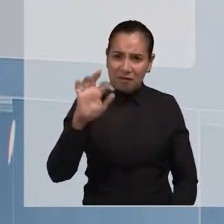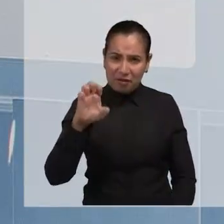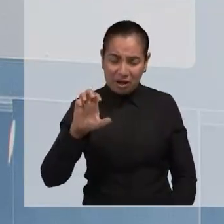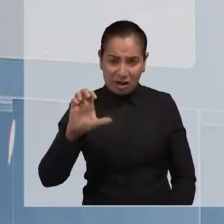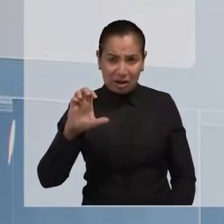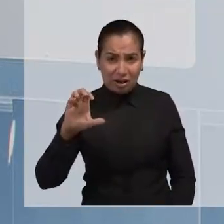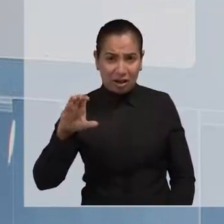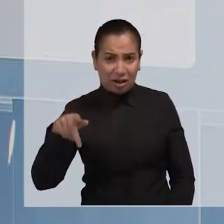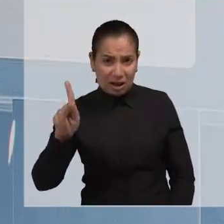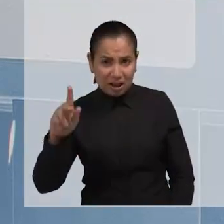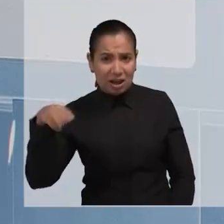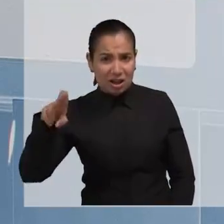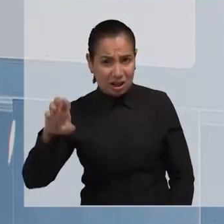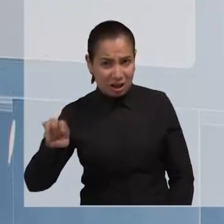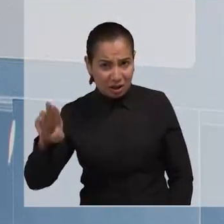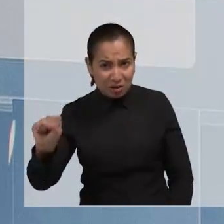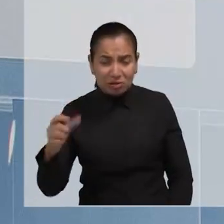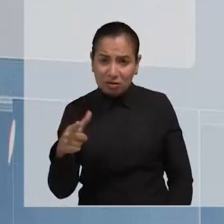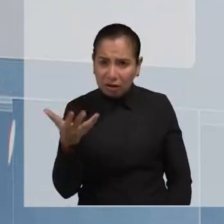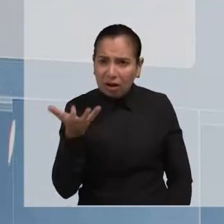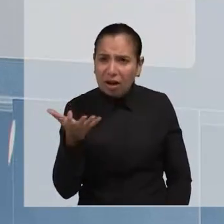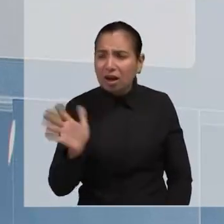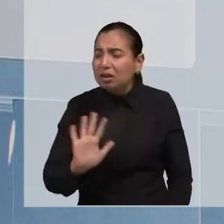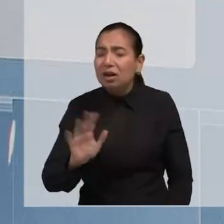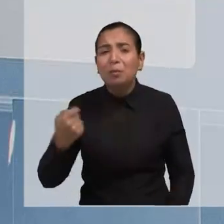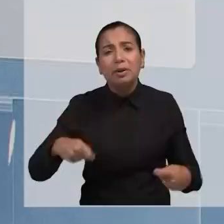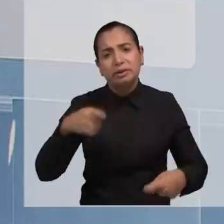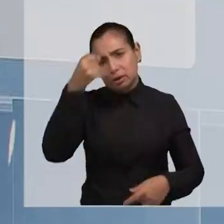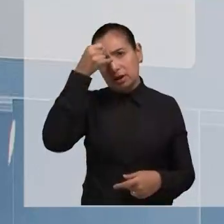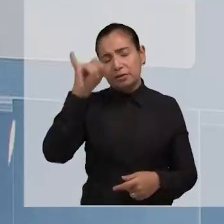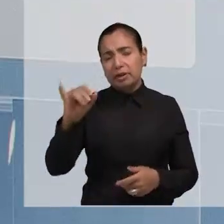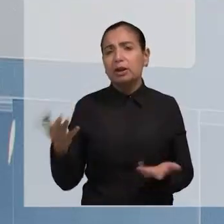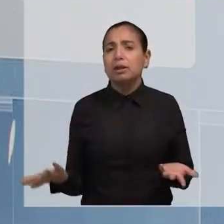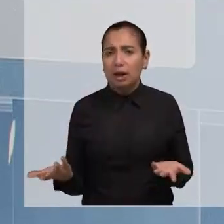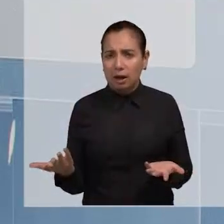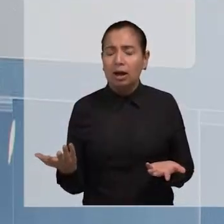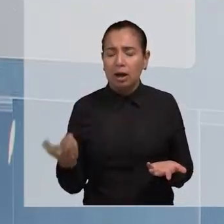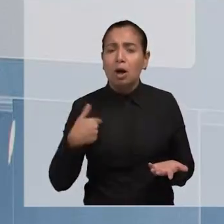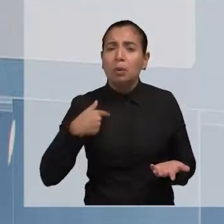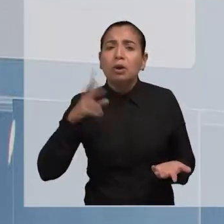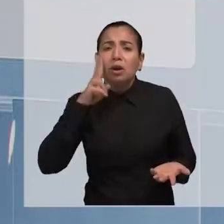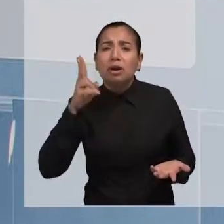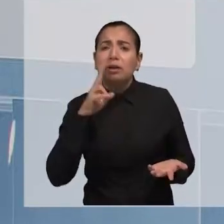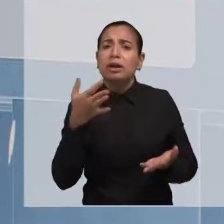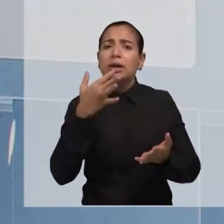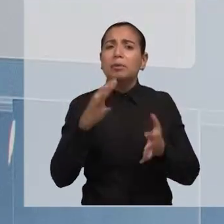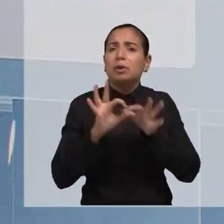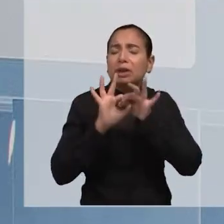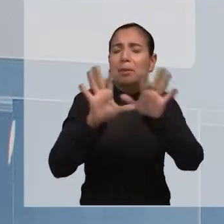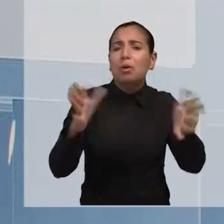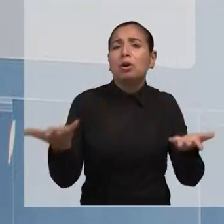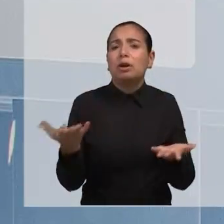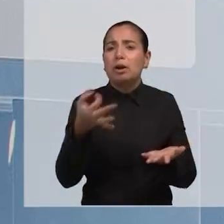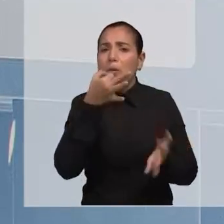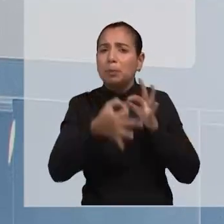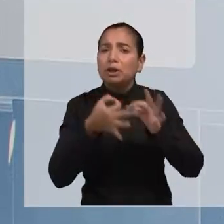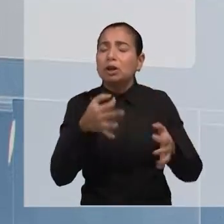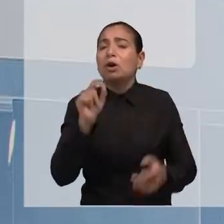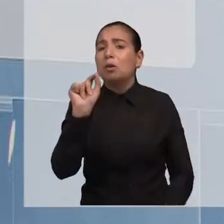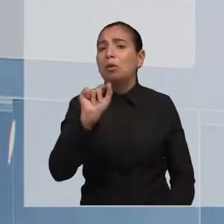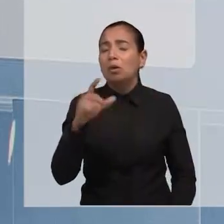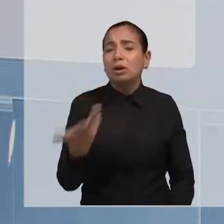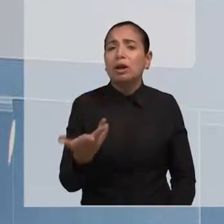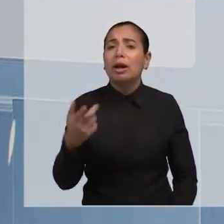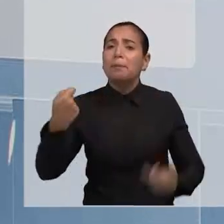Incentivar essa política rasteira, porque eu vou lembrando uma democracia muito mais pujante que a nossa, muito mais importante que a nossa, melhor,